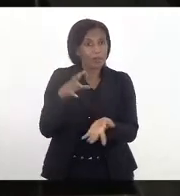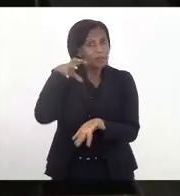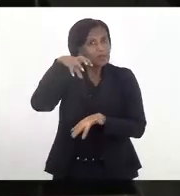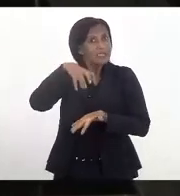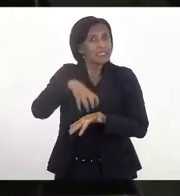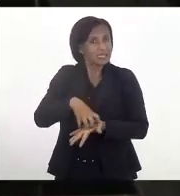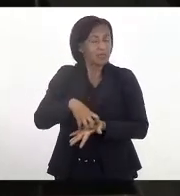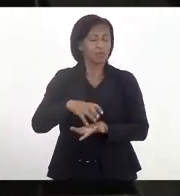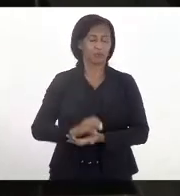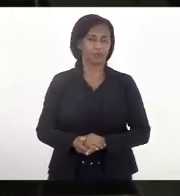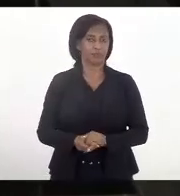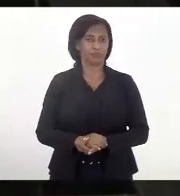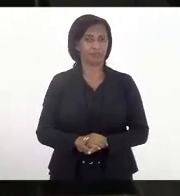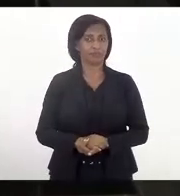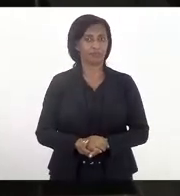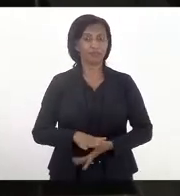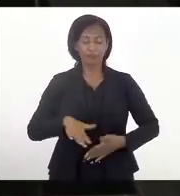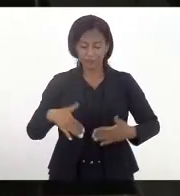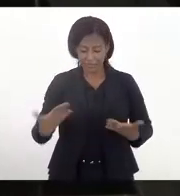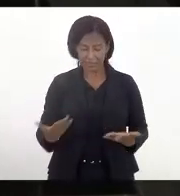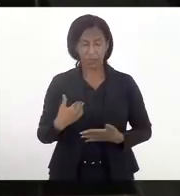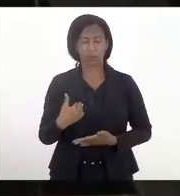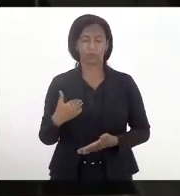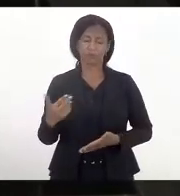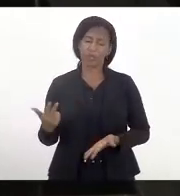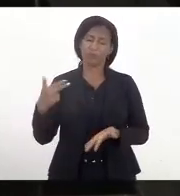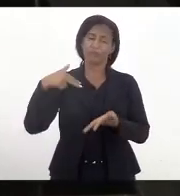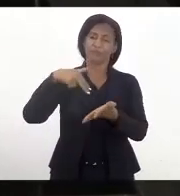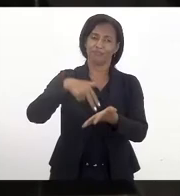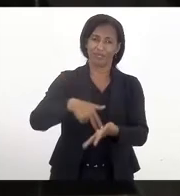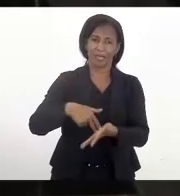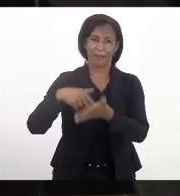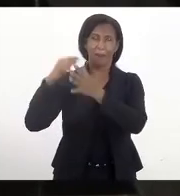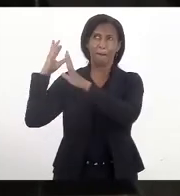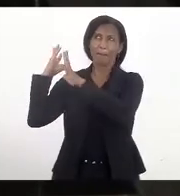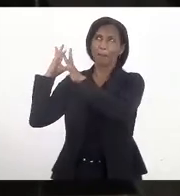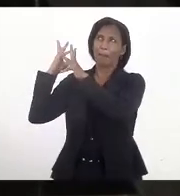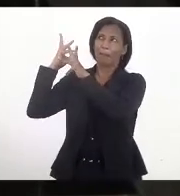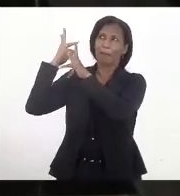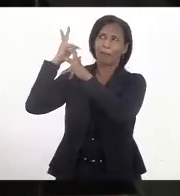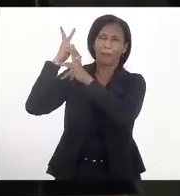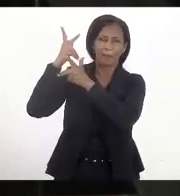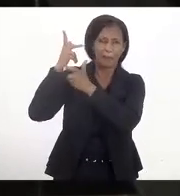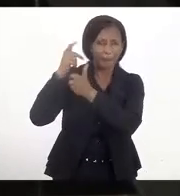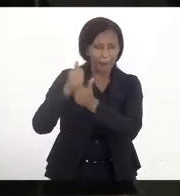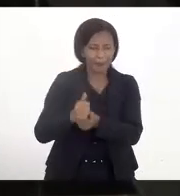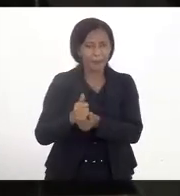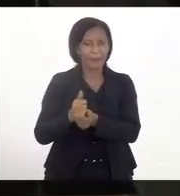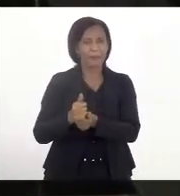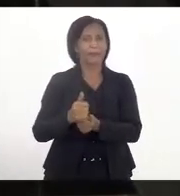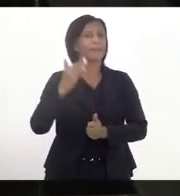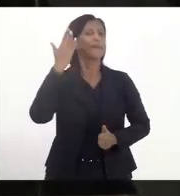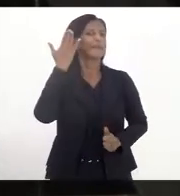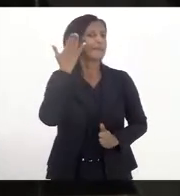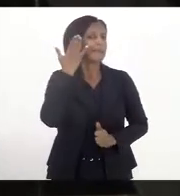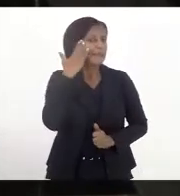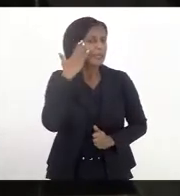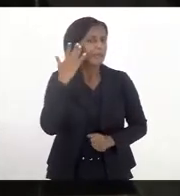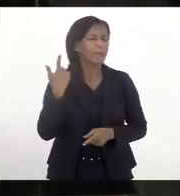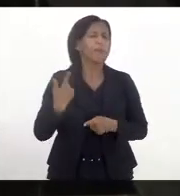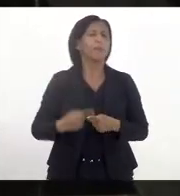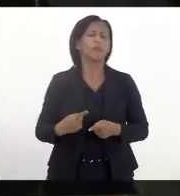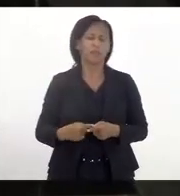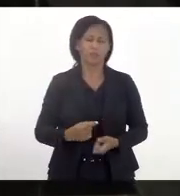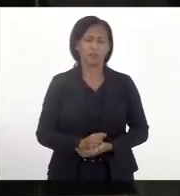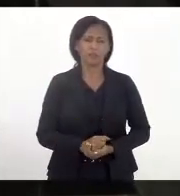então tive vem aqui fazer esse retrospecto parece entender o porquê